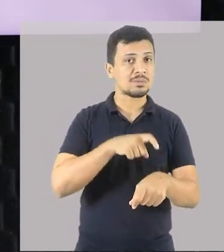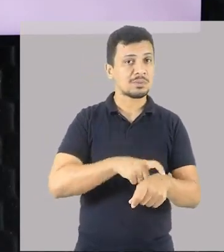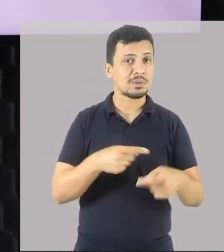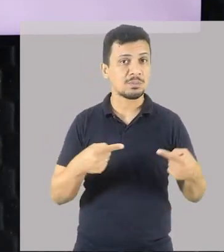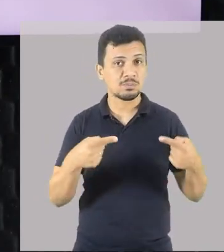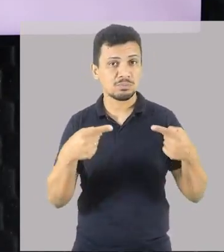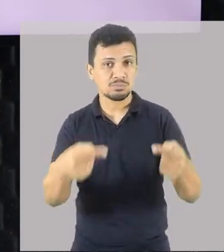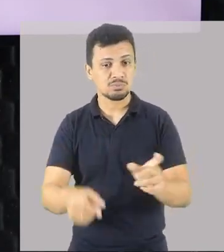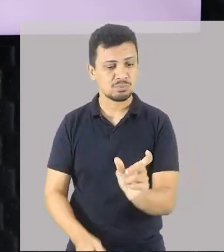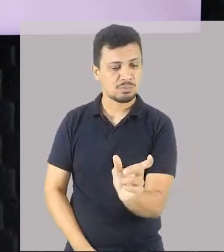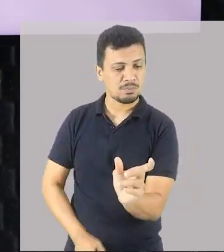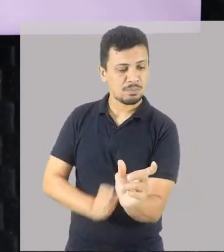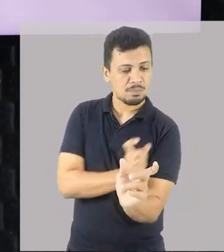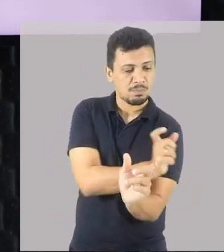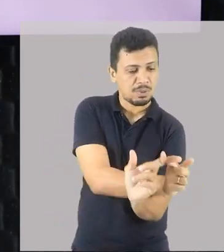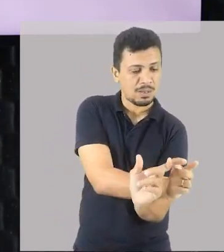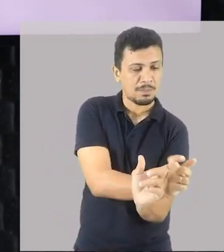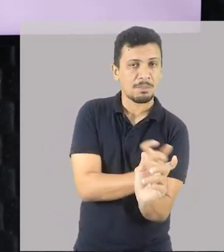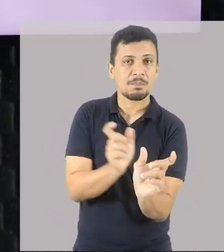tempo.